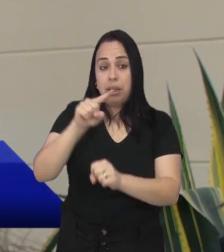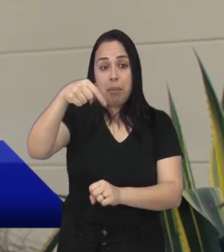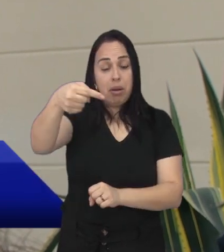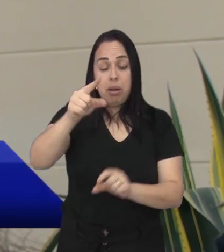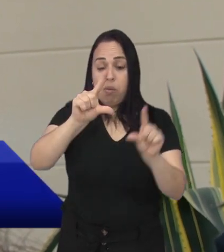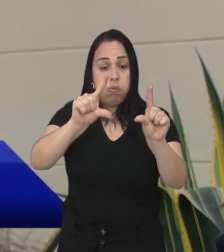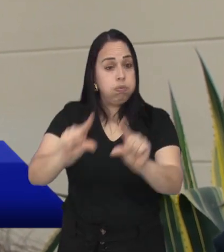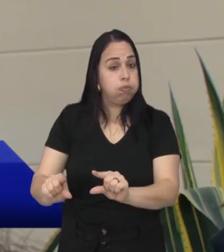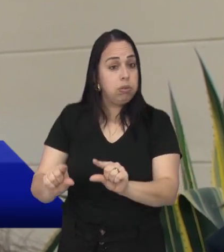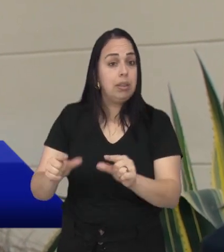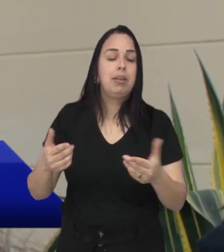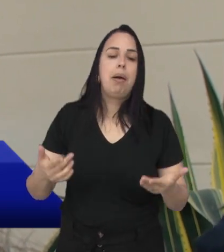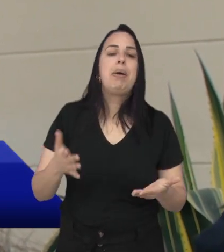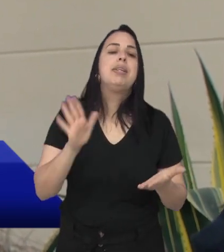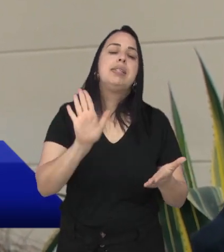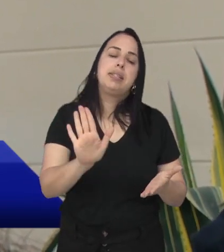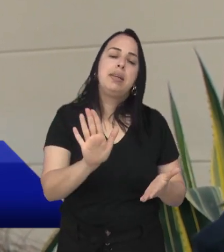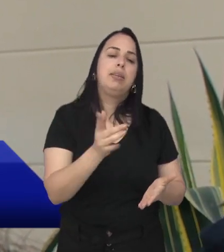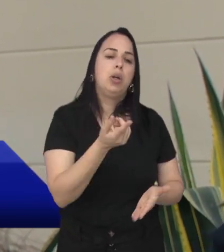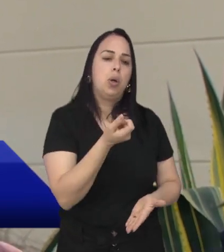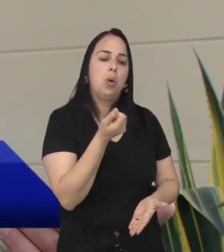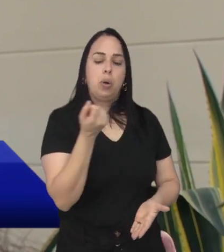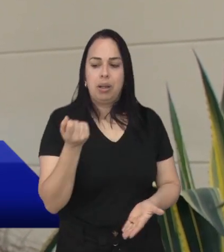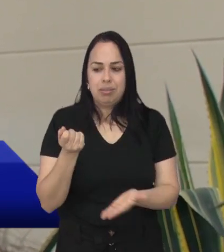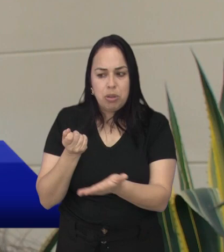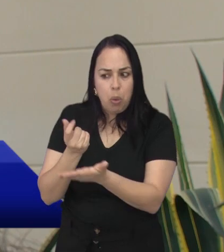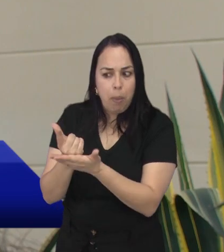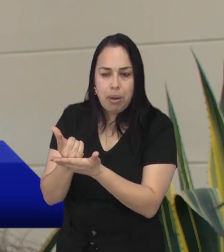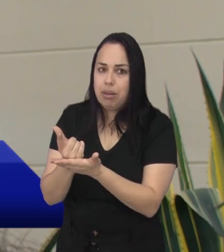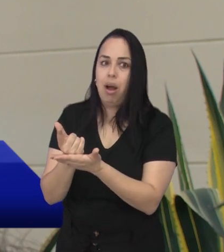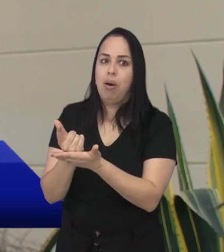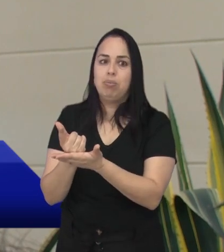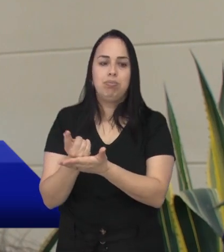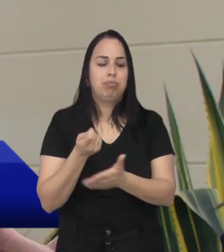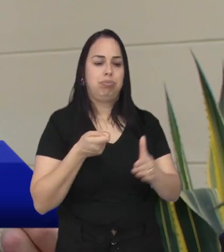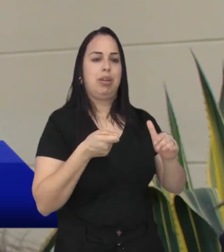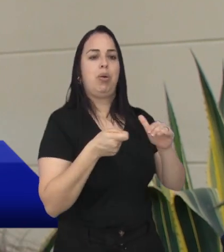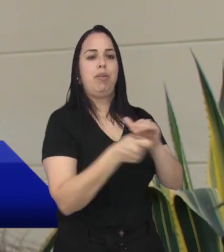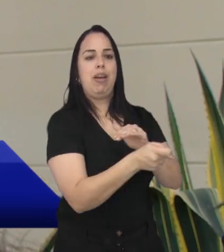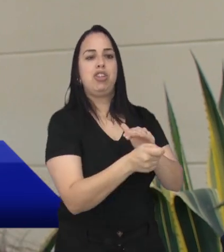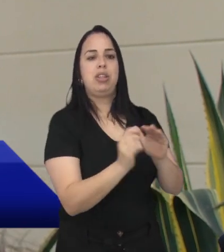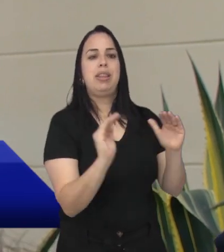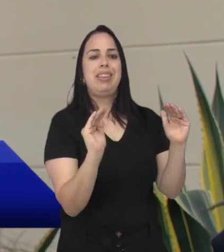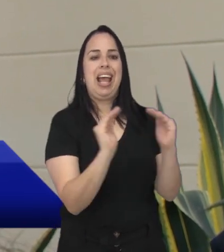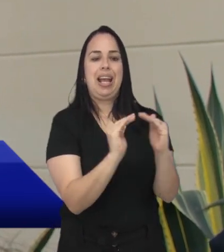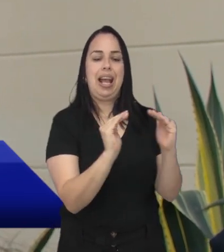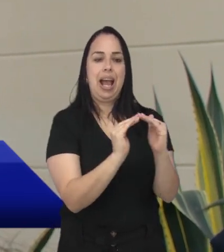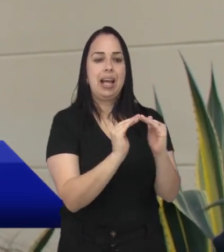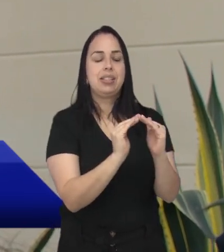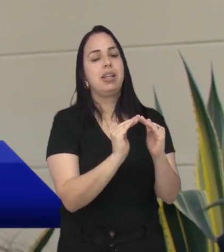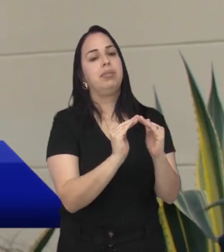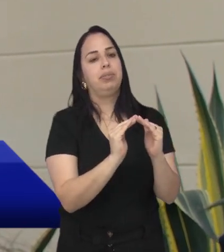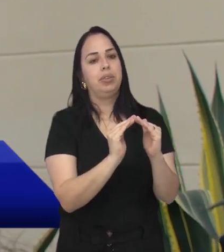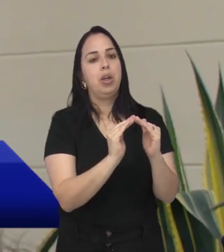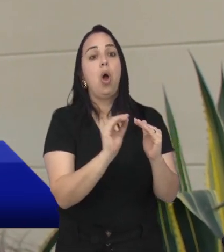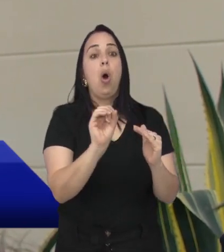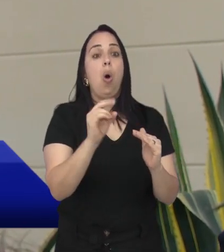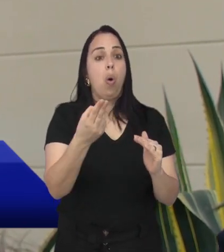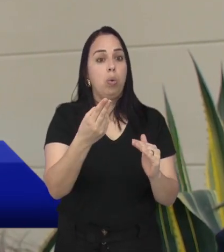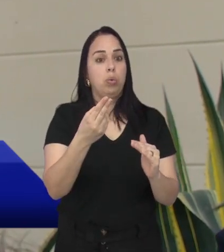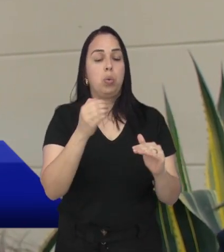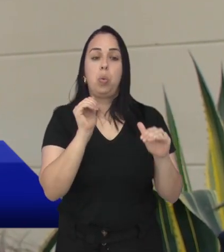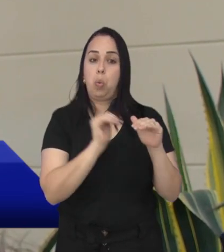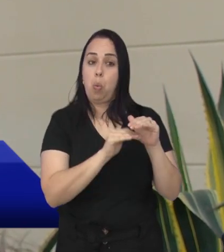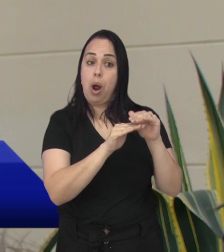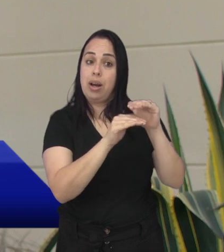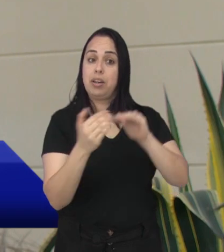residual. Agora, se você pega esse dinheiro que você ia comprar um carro, investe no imóvel, por exemplo, ou investe na